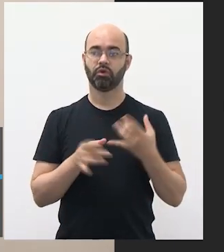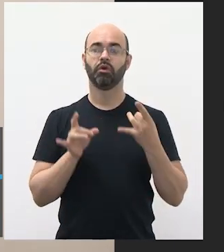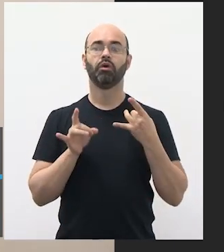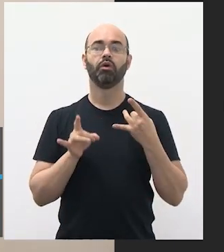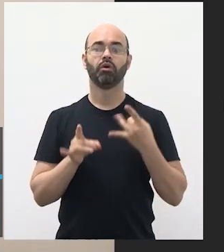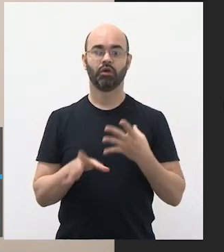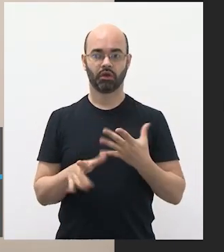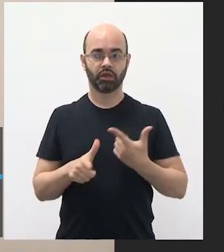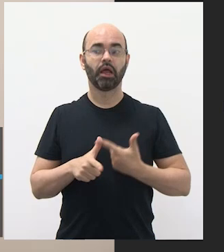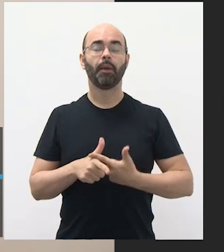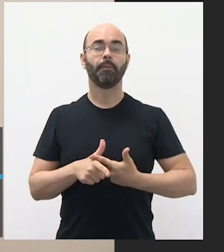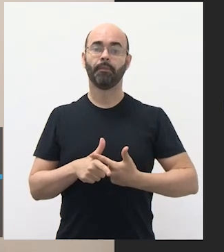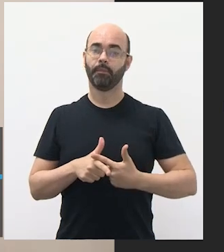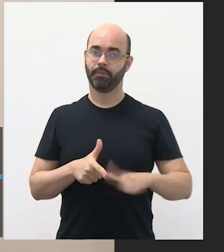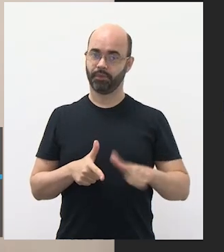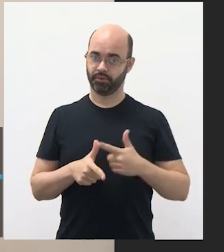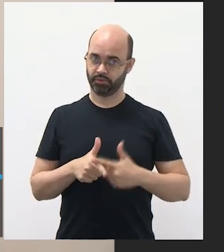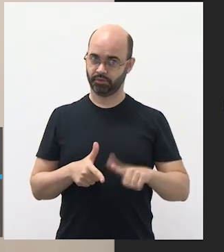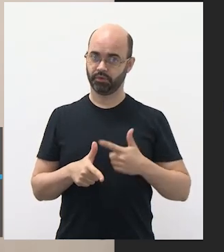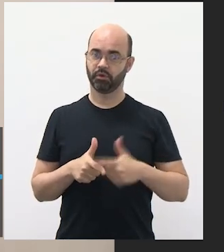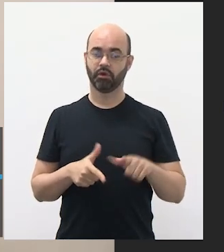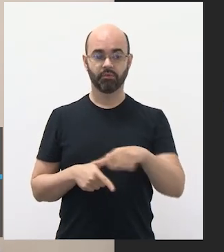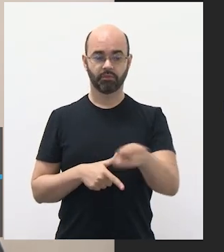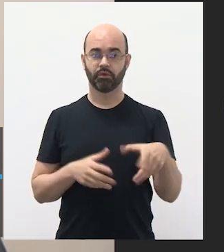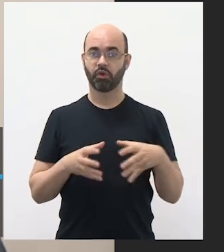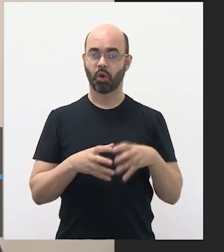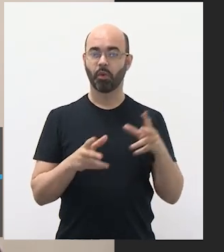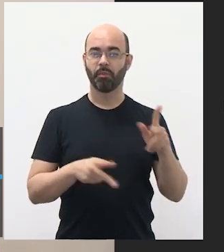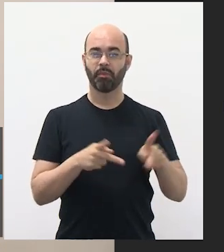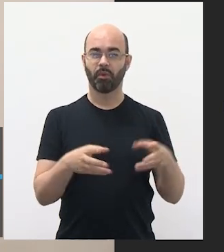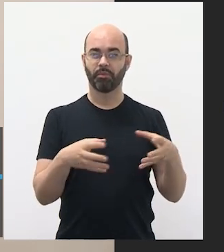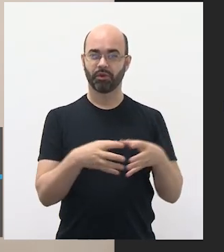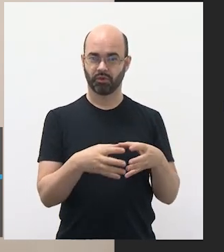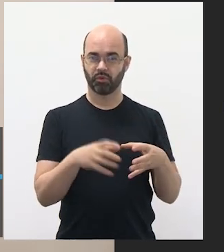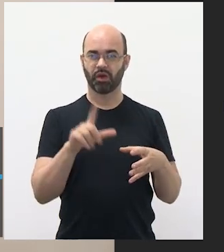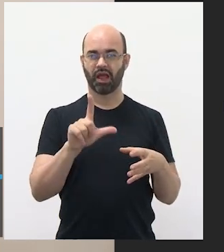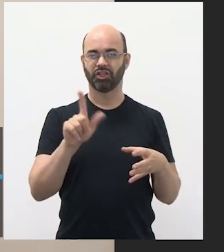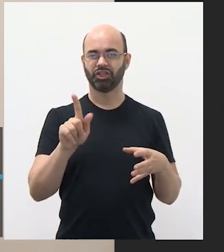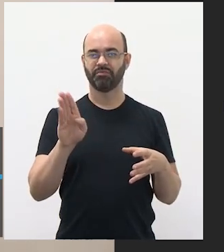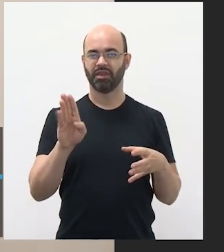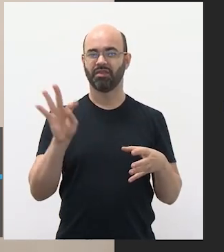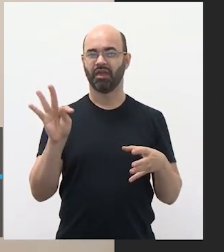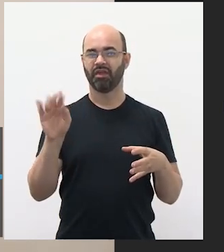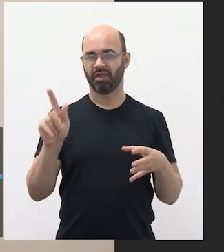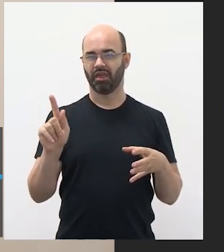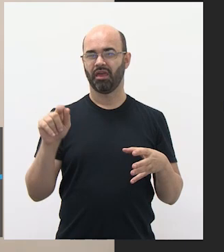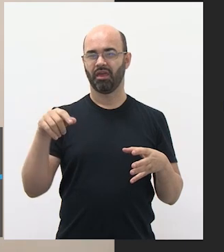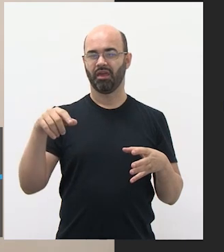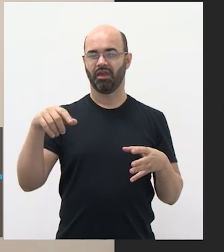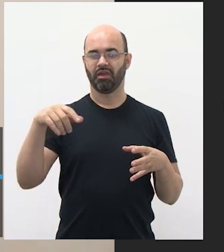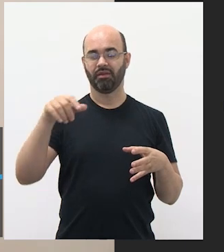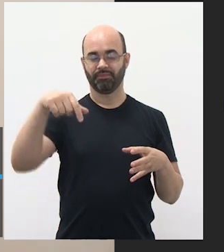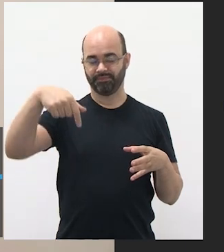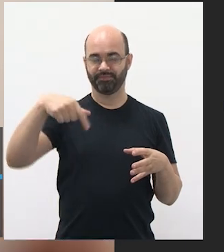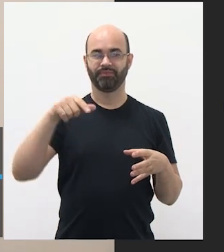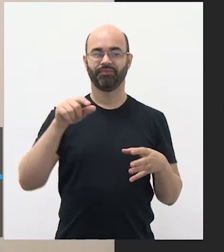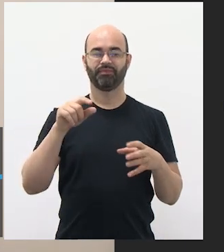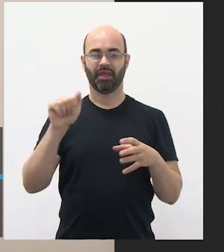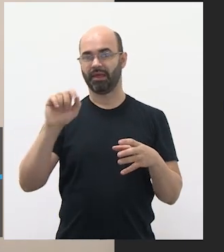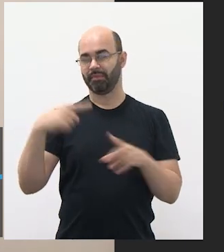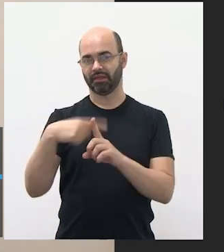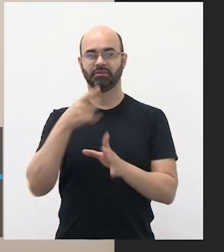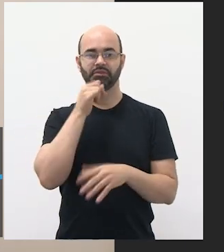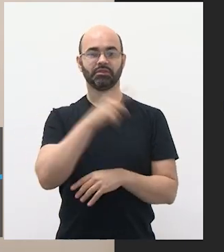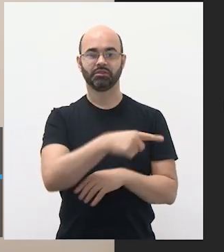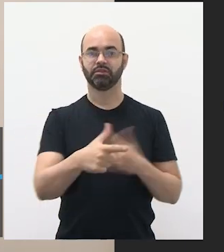muito significativos nesses públicos e a gente precisa estar atento. A questão da homofobia, por exemplo, né, foi